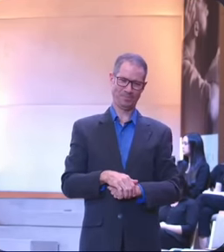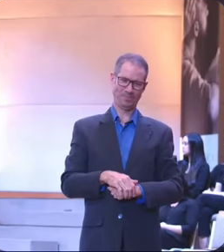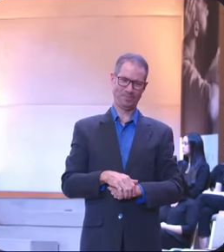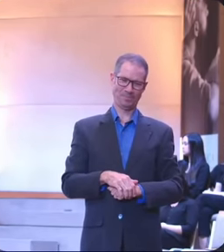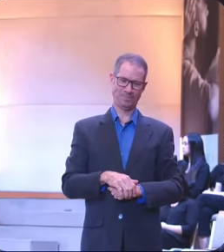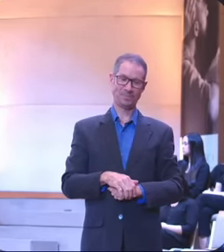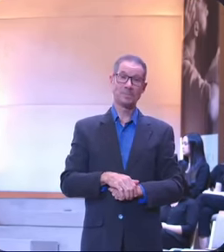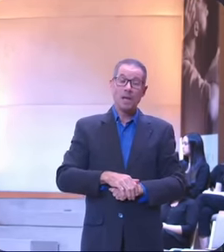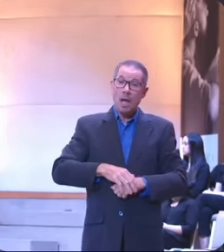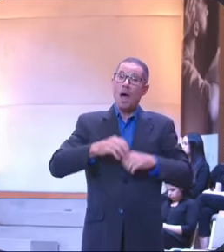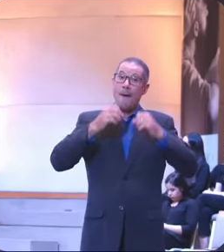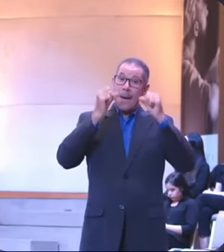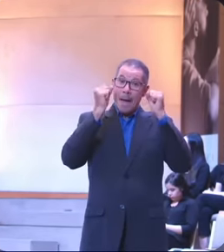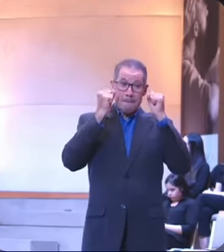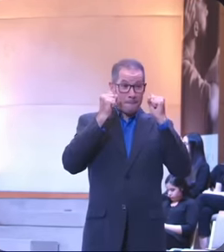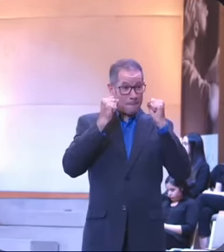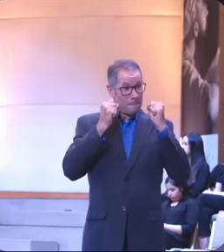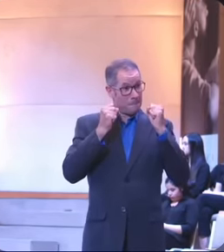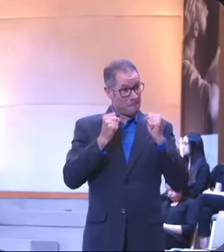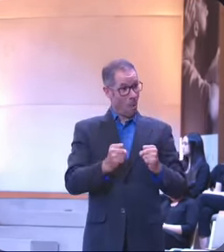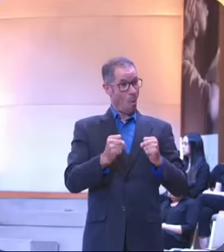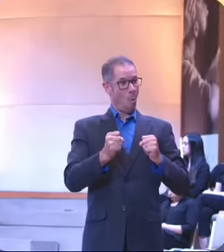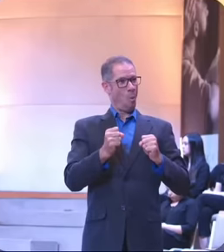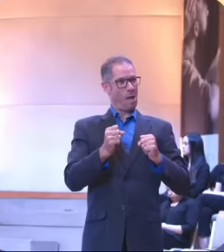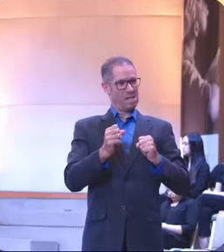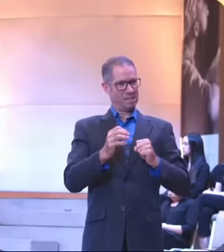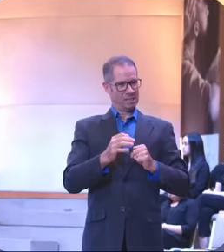Olha, gente, é poderoso.